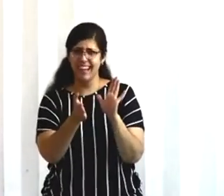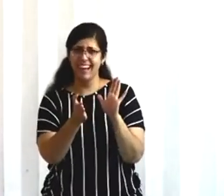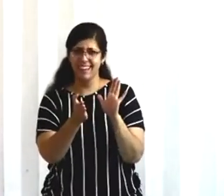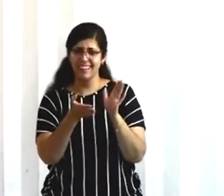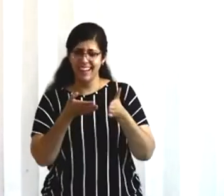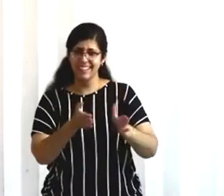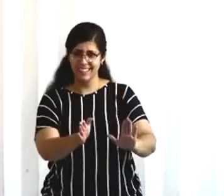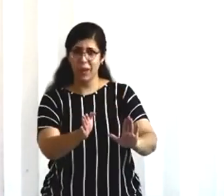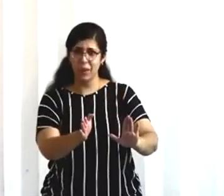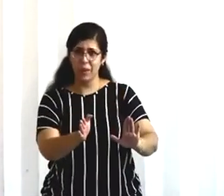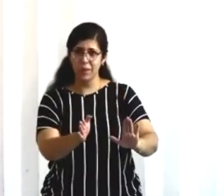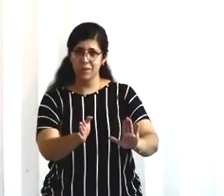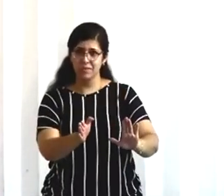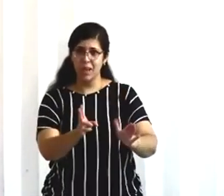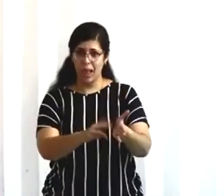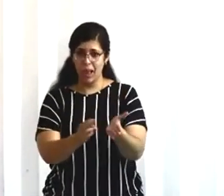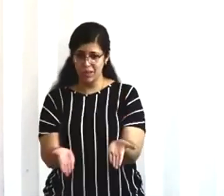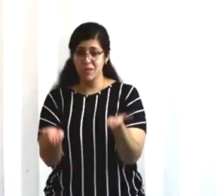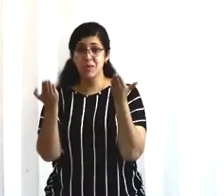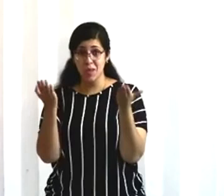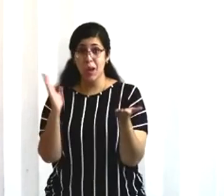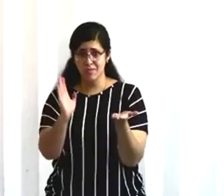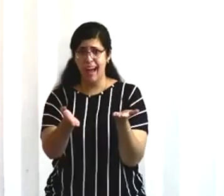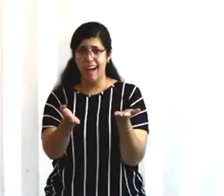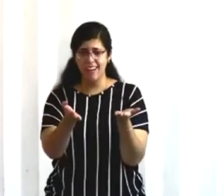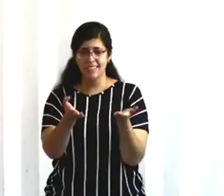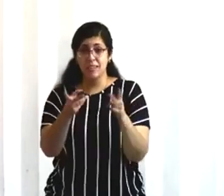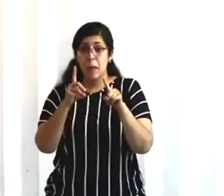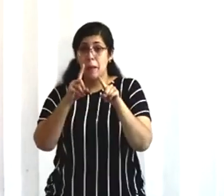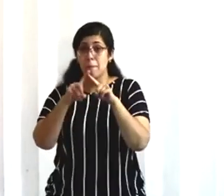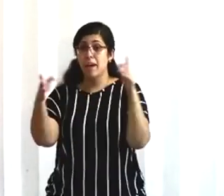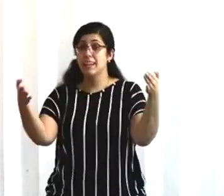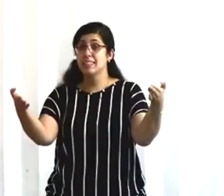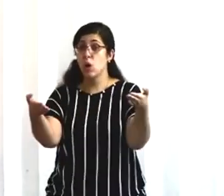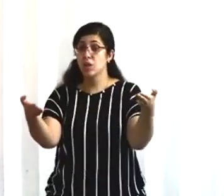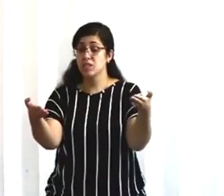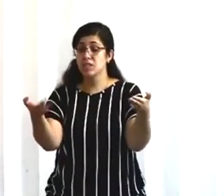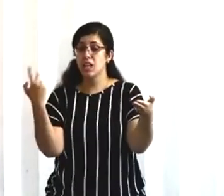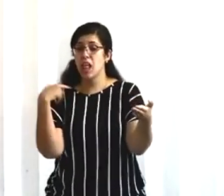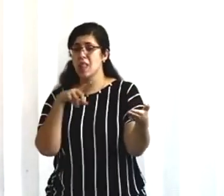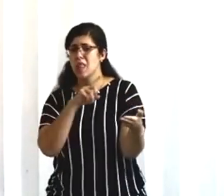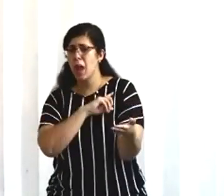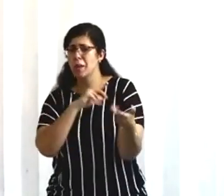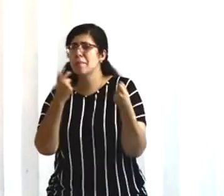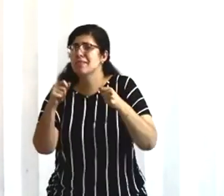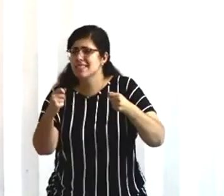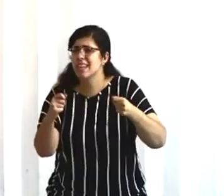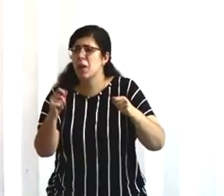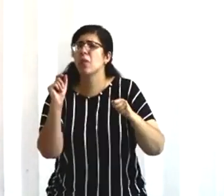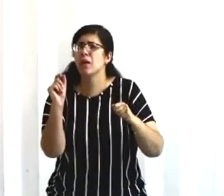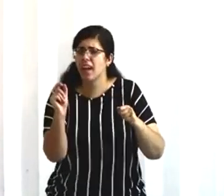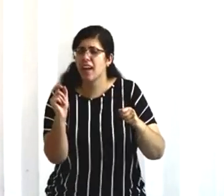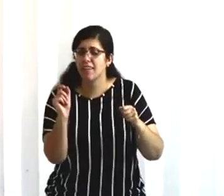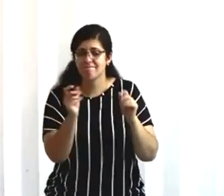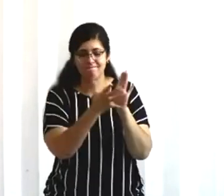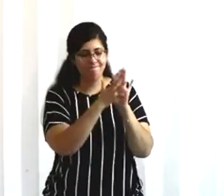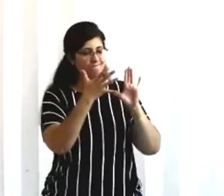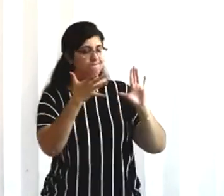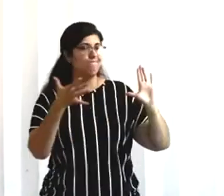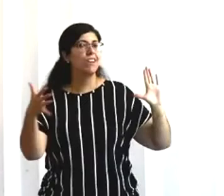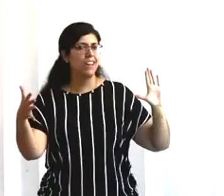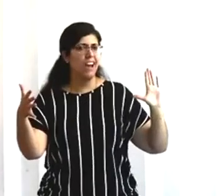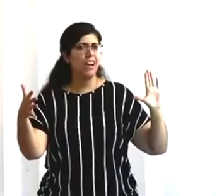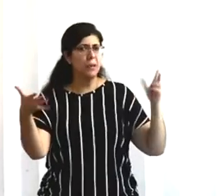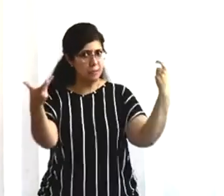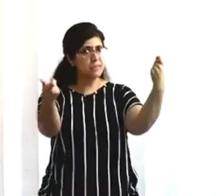mas agora o Senhor fala para que nós que o temos, nós precisamos resplandecer a luz dele. Nós somos luz